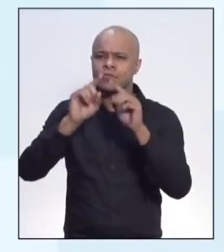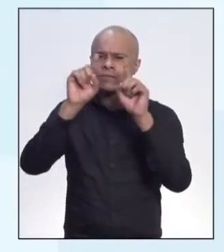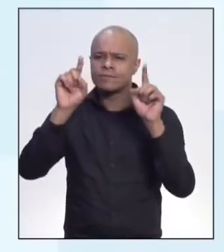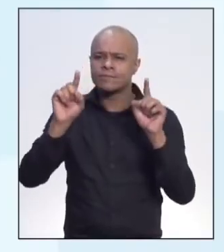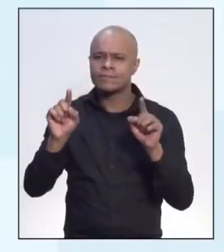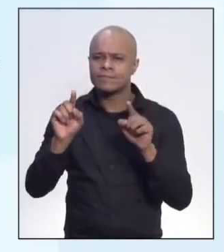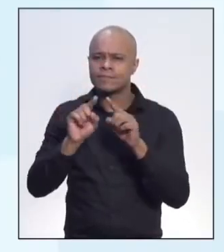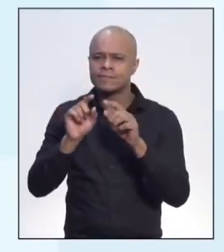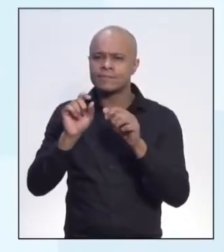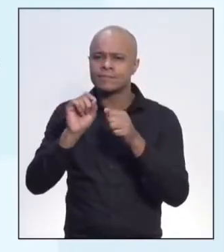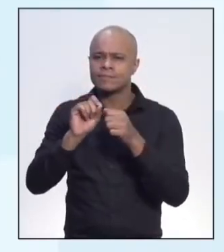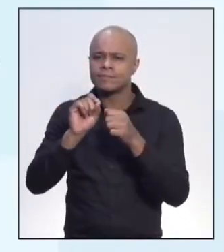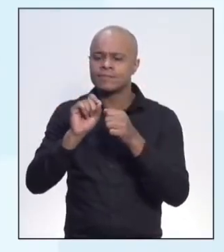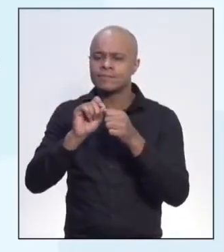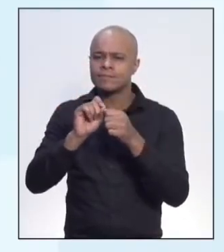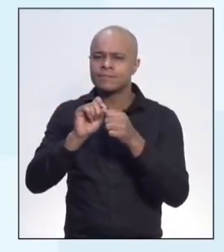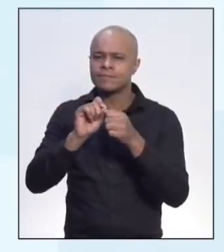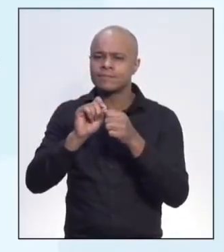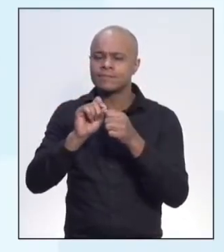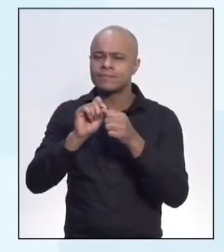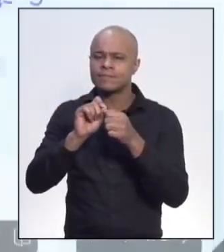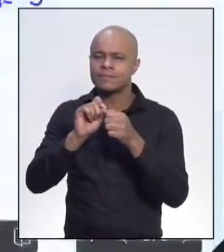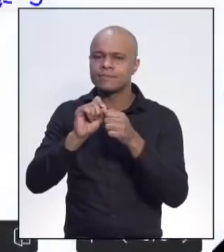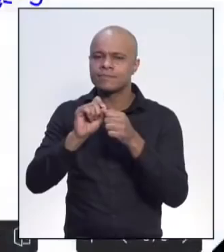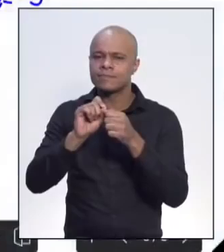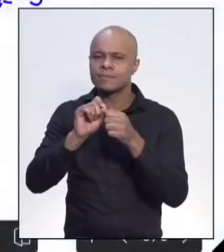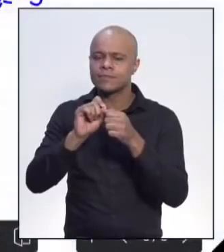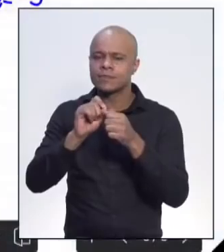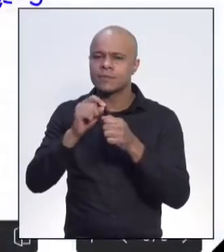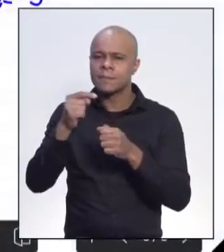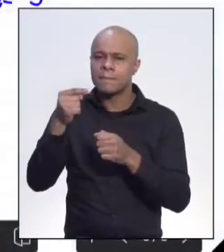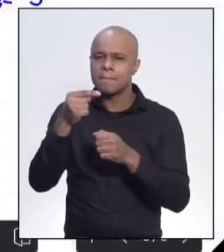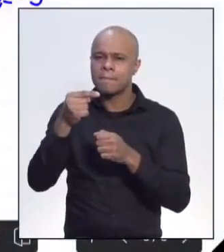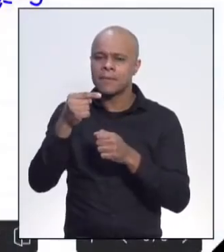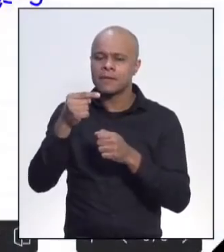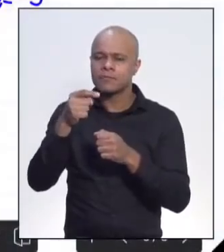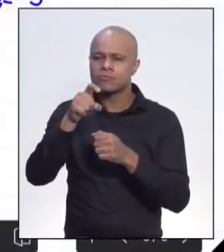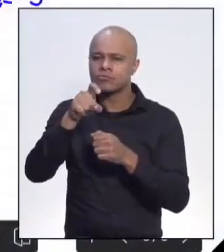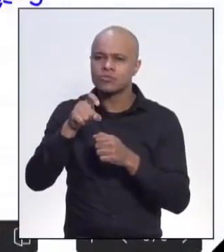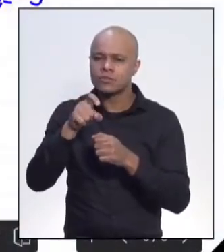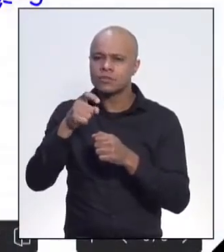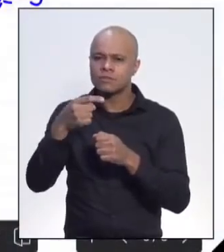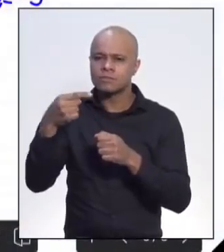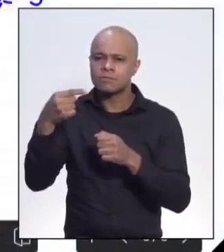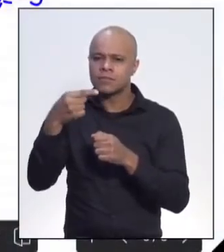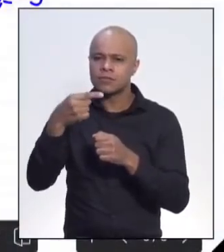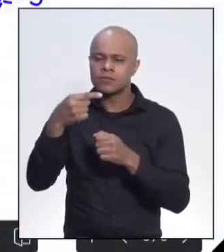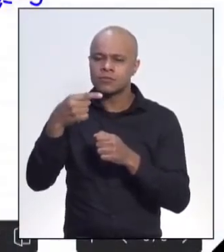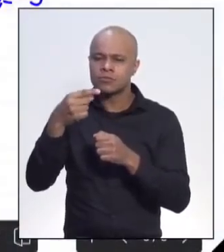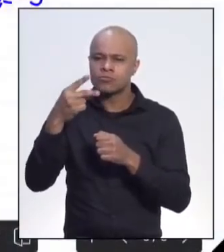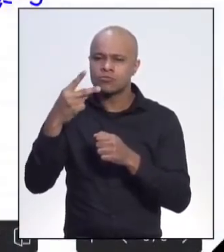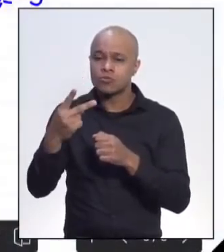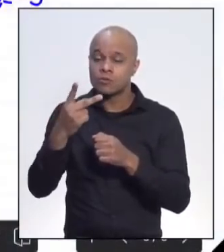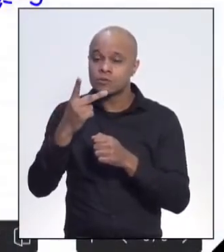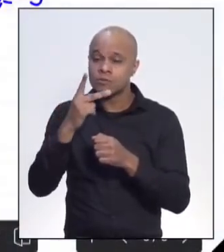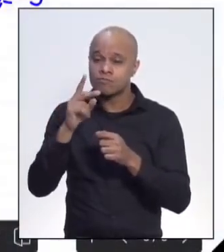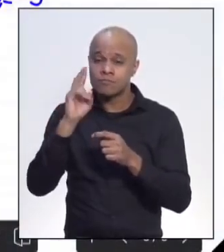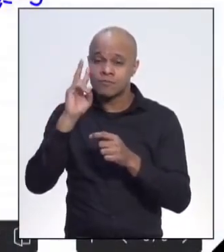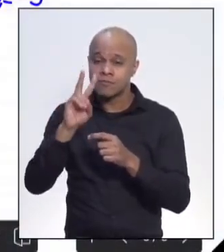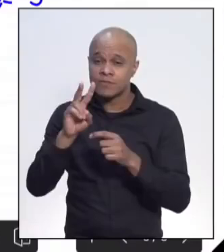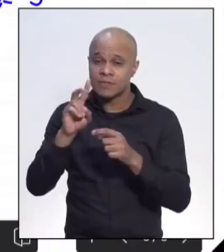lousa, que é a do menos x menos 2. Observa que elas estão